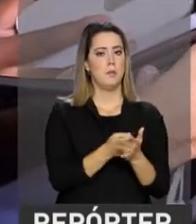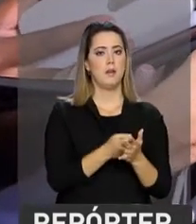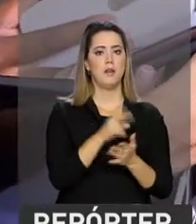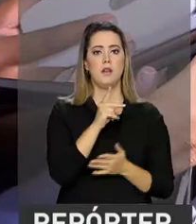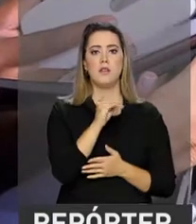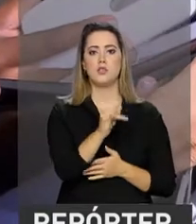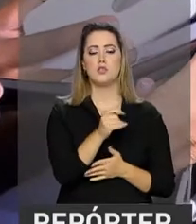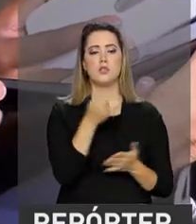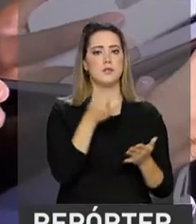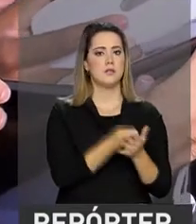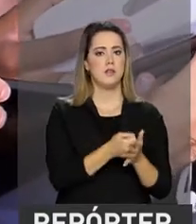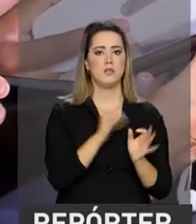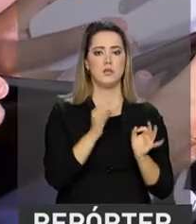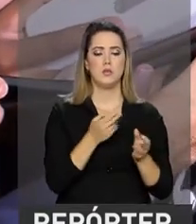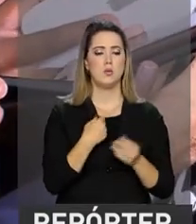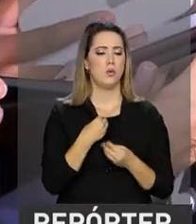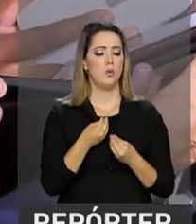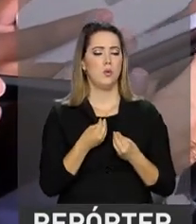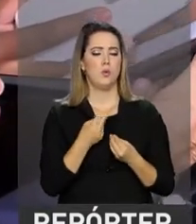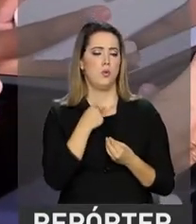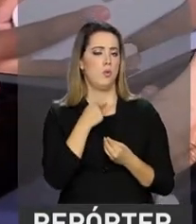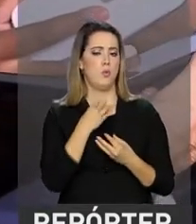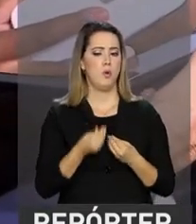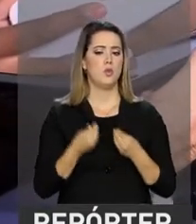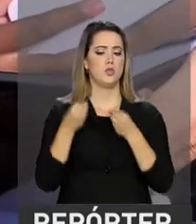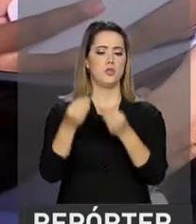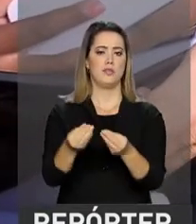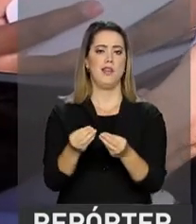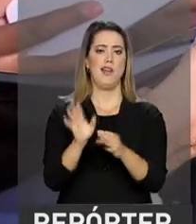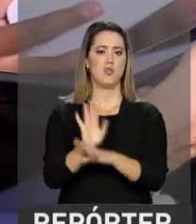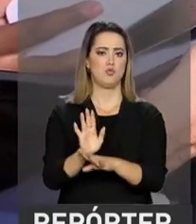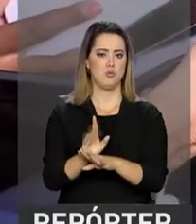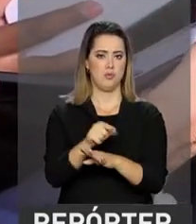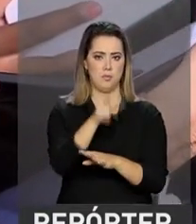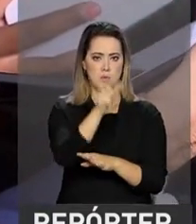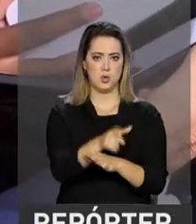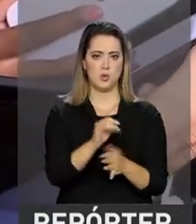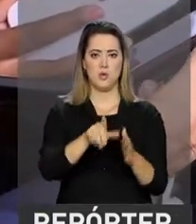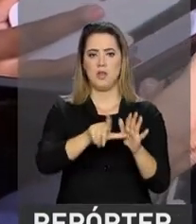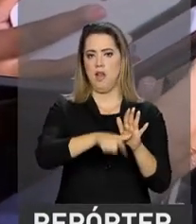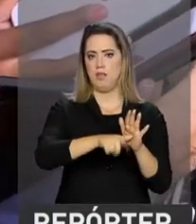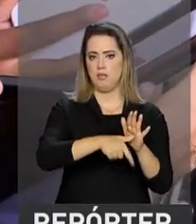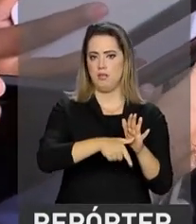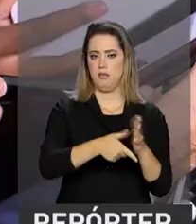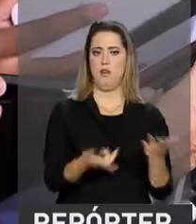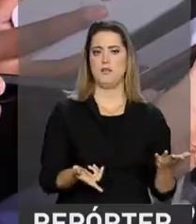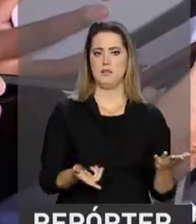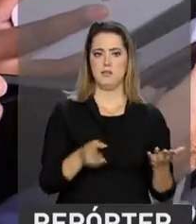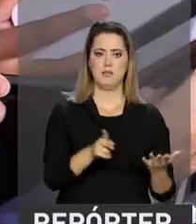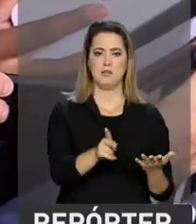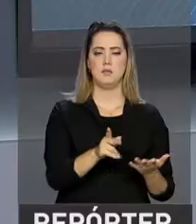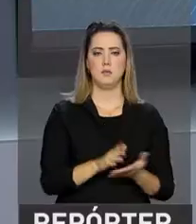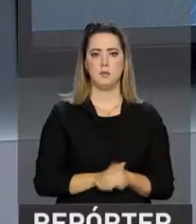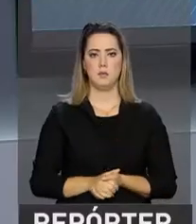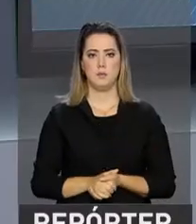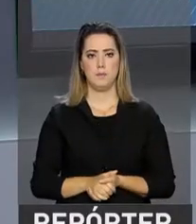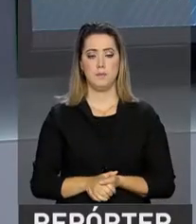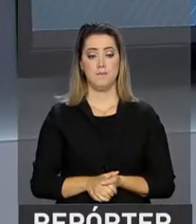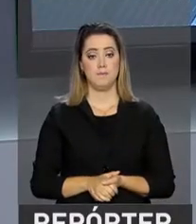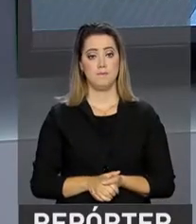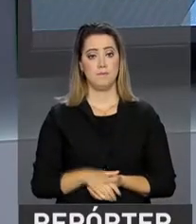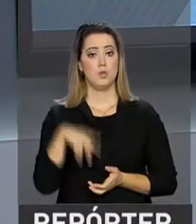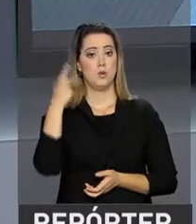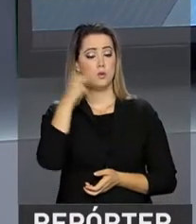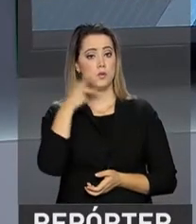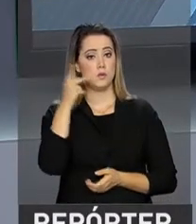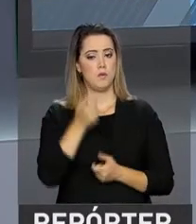benefícios para quem atrasa ou não pago os impostos de primeiro partido estão pagando em dia com